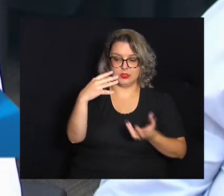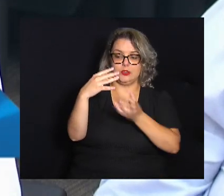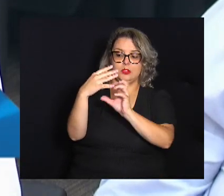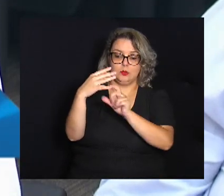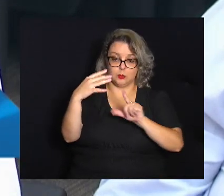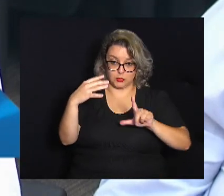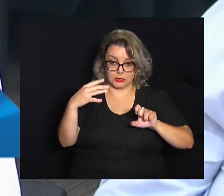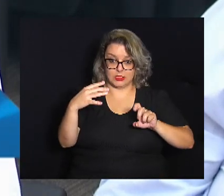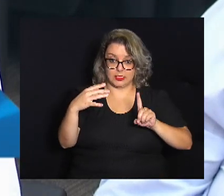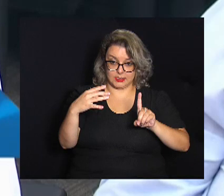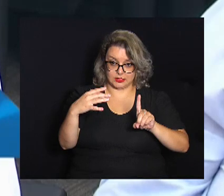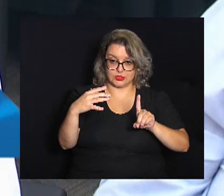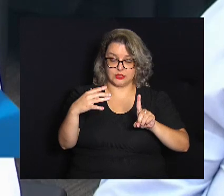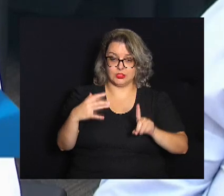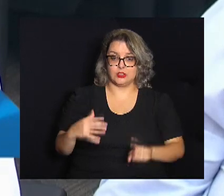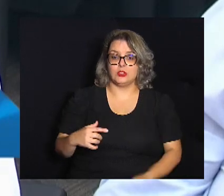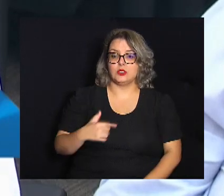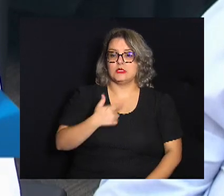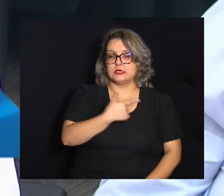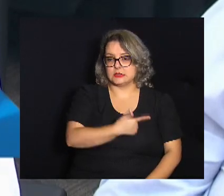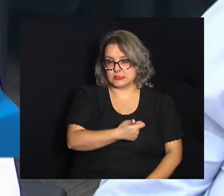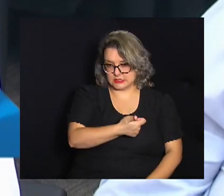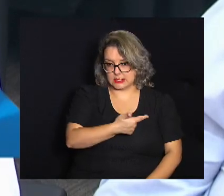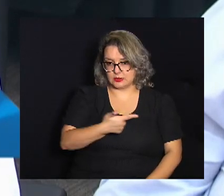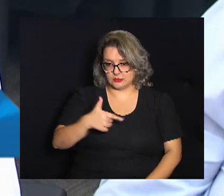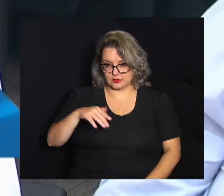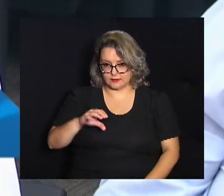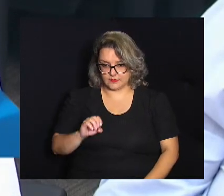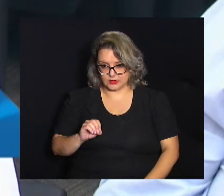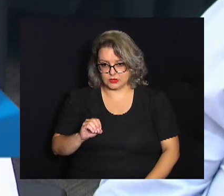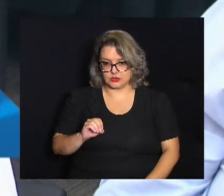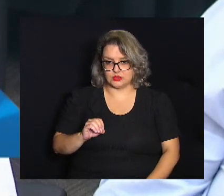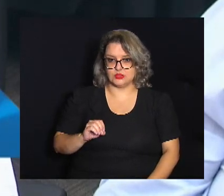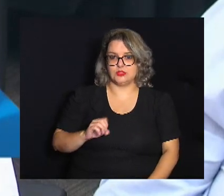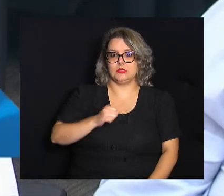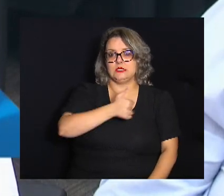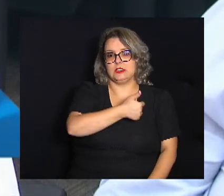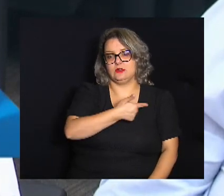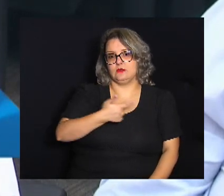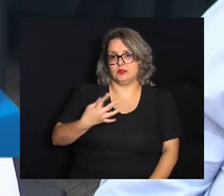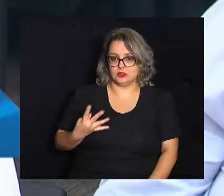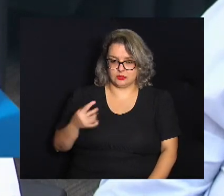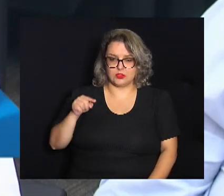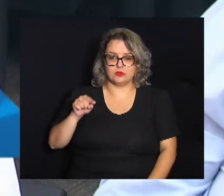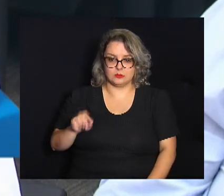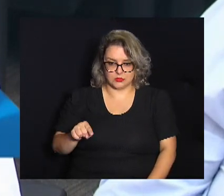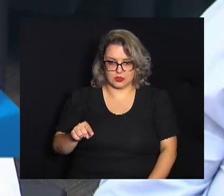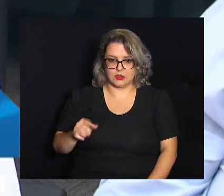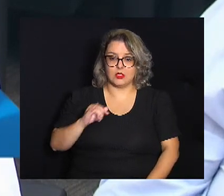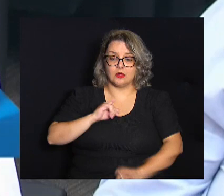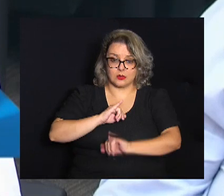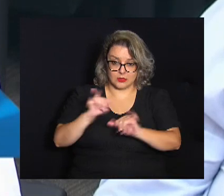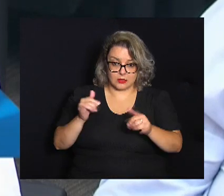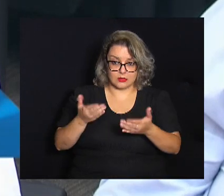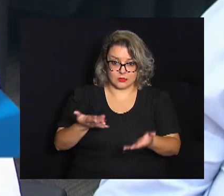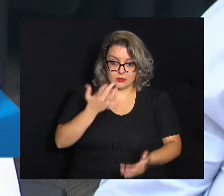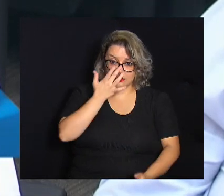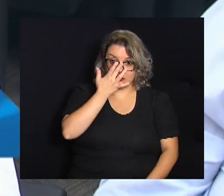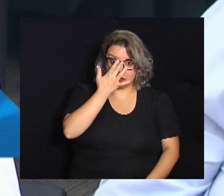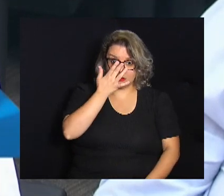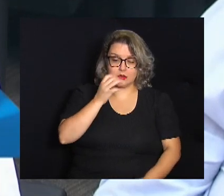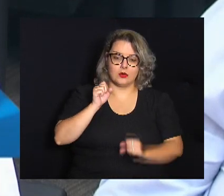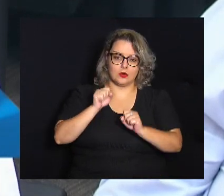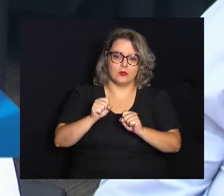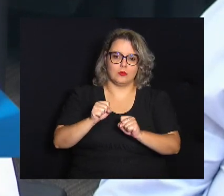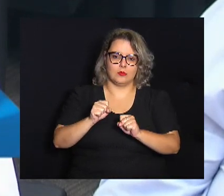inicialmente projetamos 123 mil, 124 mil pontos. A informação agora trazida aqui à casa é que isso pode chegar